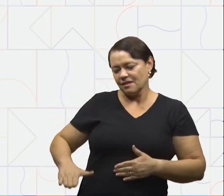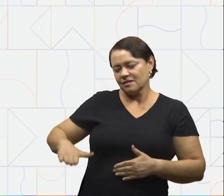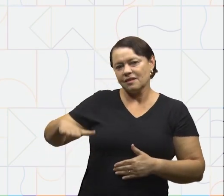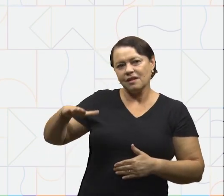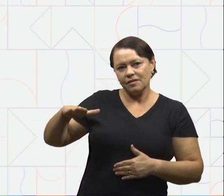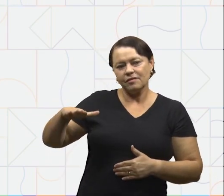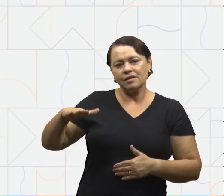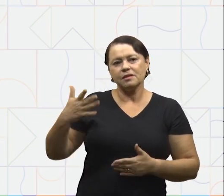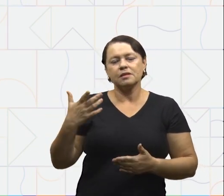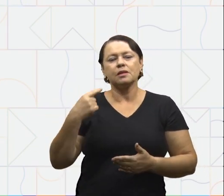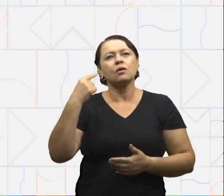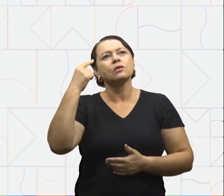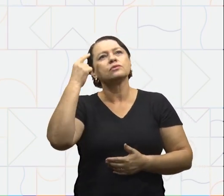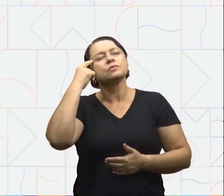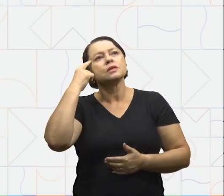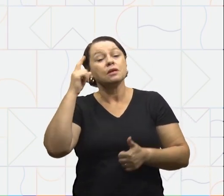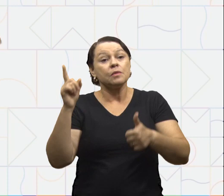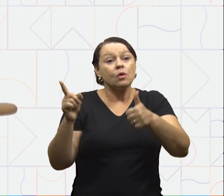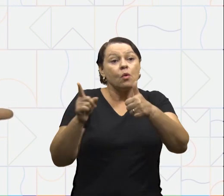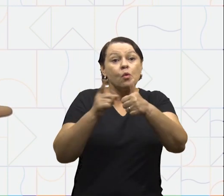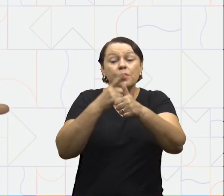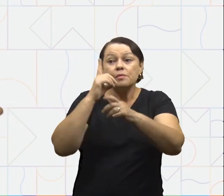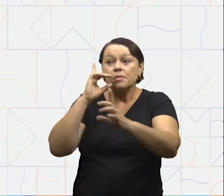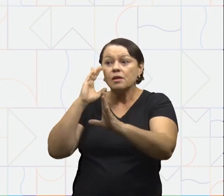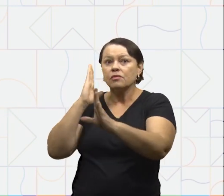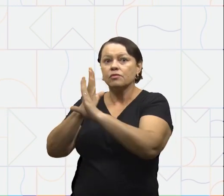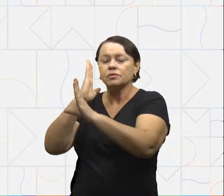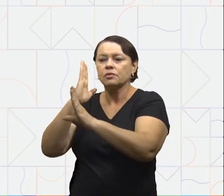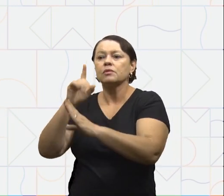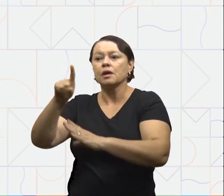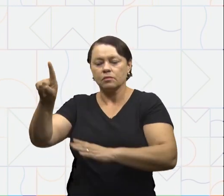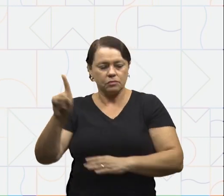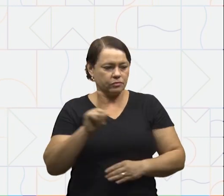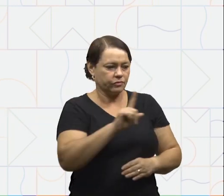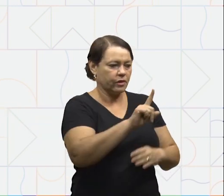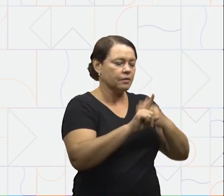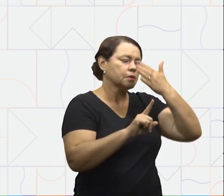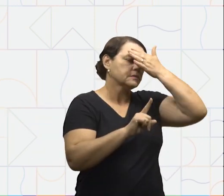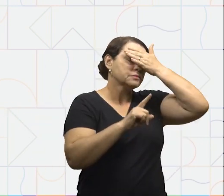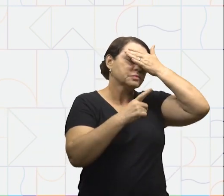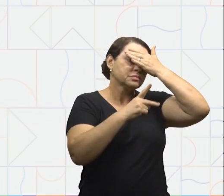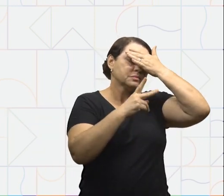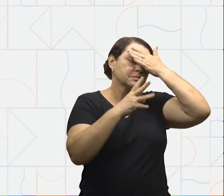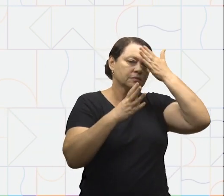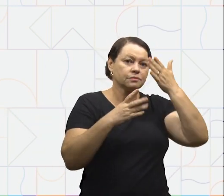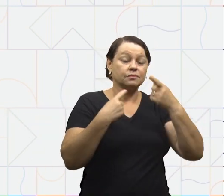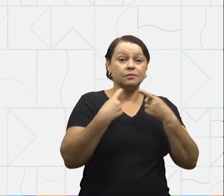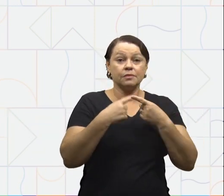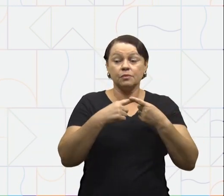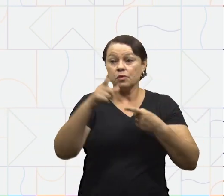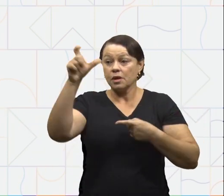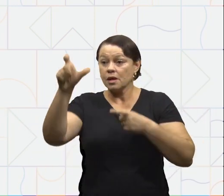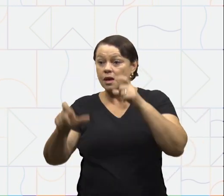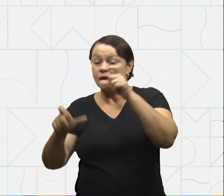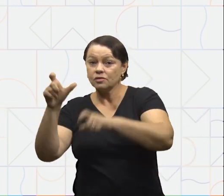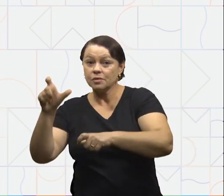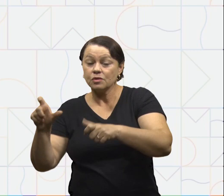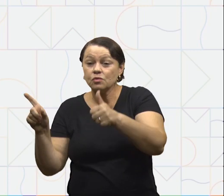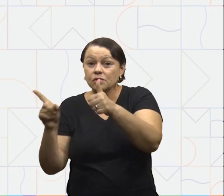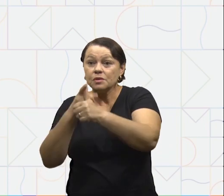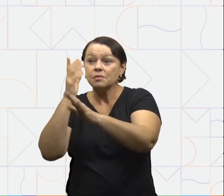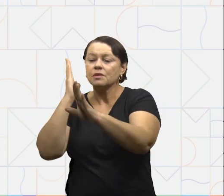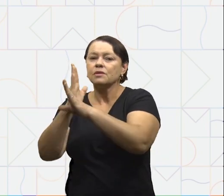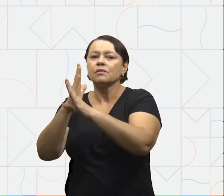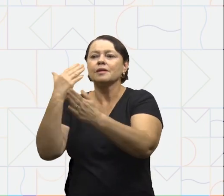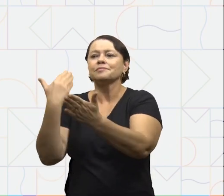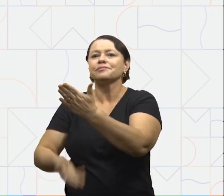esconde-esconde, chegamos à conclusão de que o primeiro a ser encontrado deveria ser o próximo a contar, pois a gente achava que as pessoas que eram